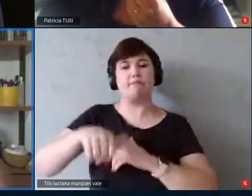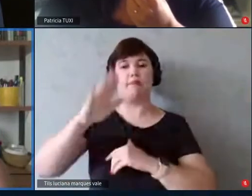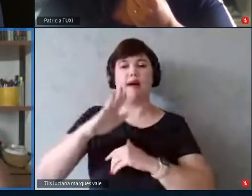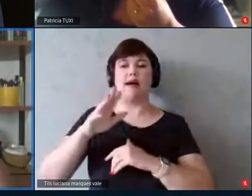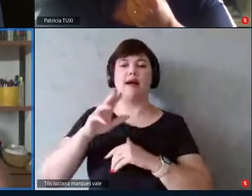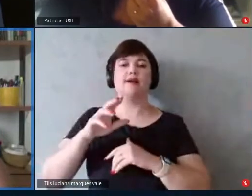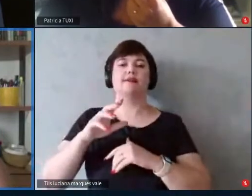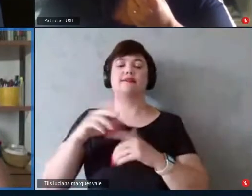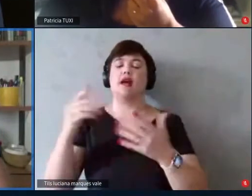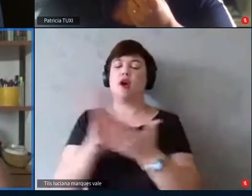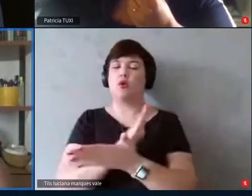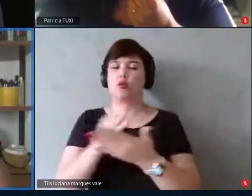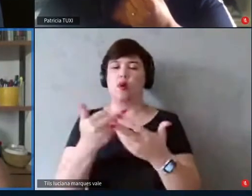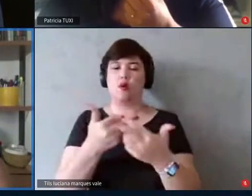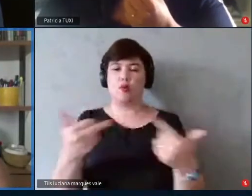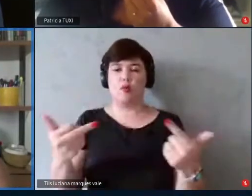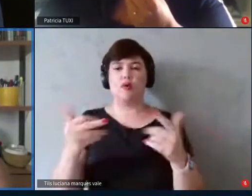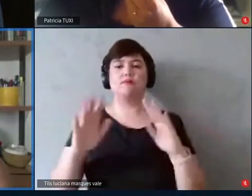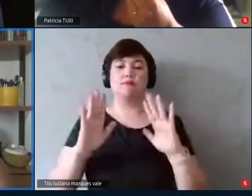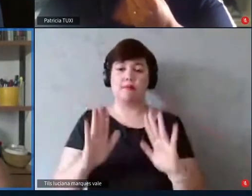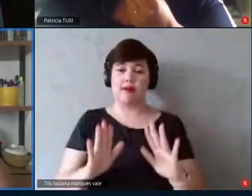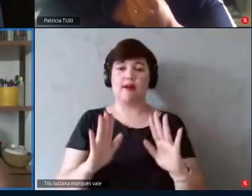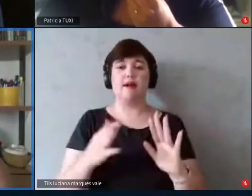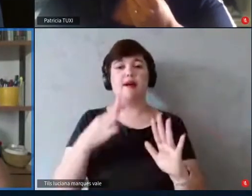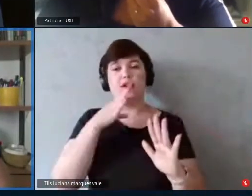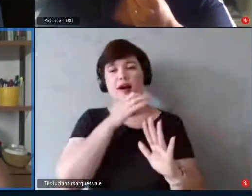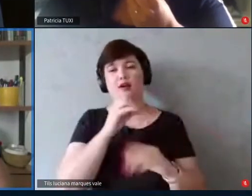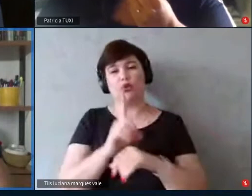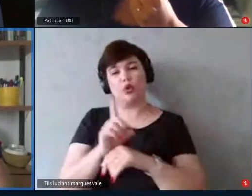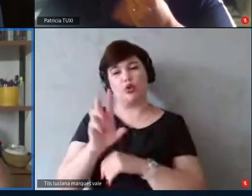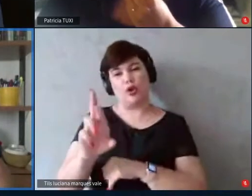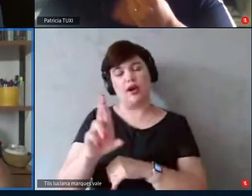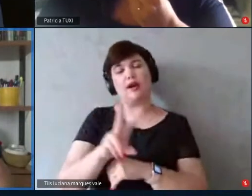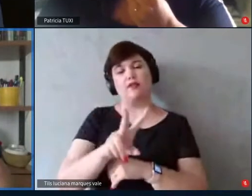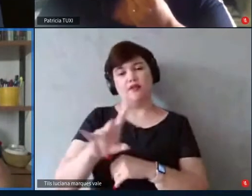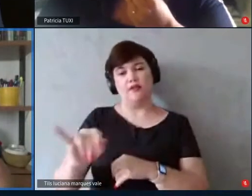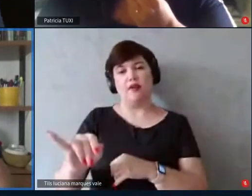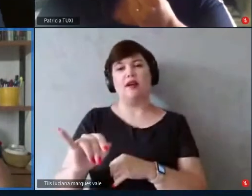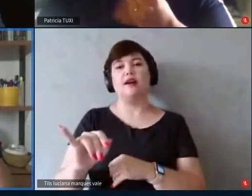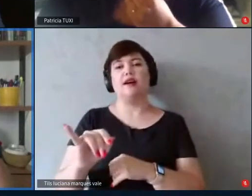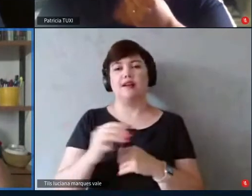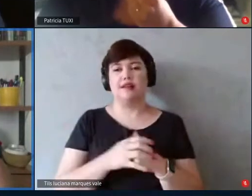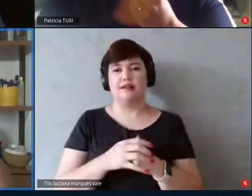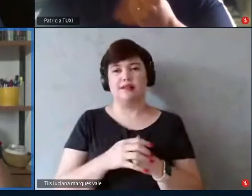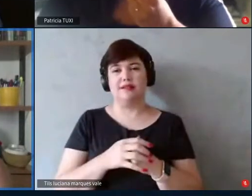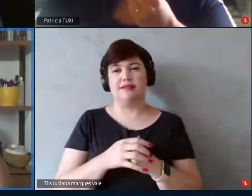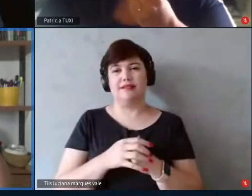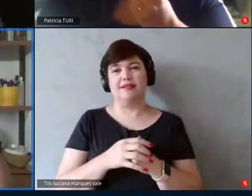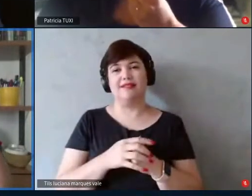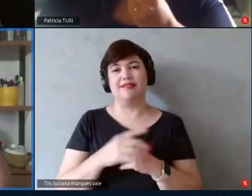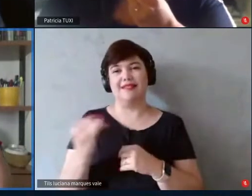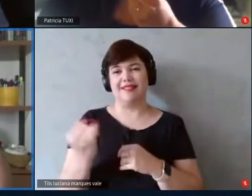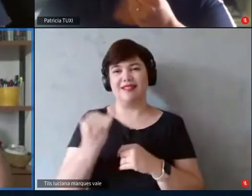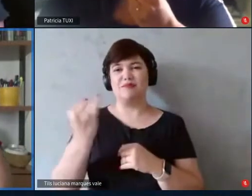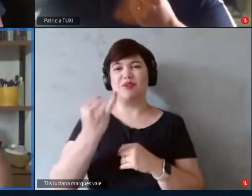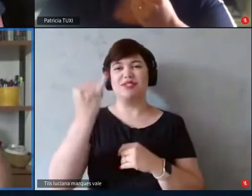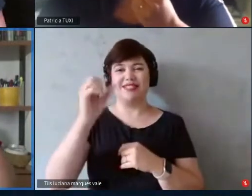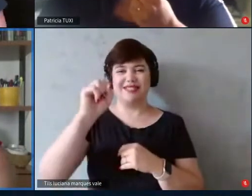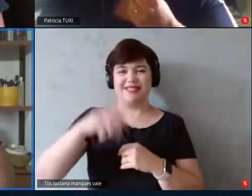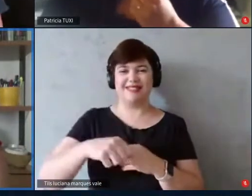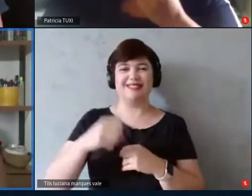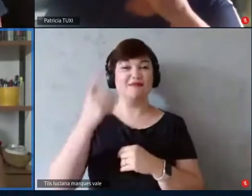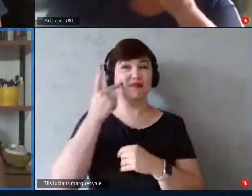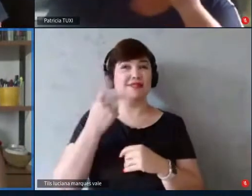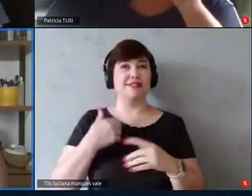certos pontos, mas eu acho que o doutorado vai ser necessário. O Pierre já